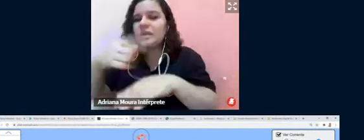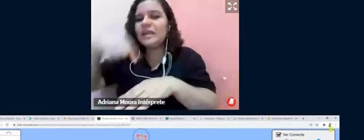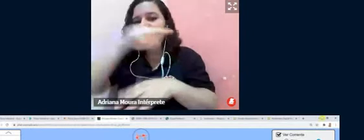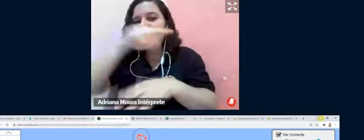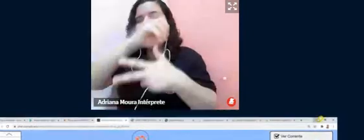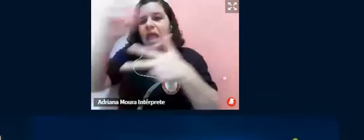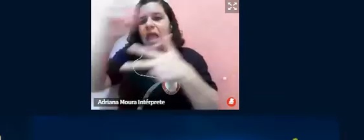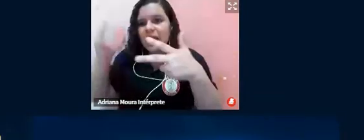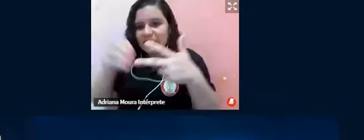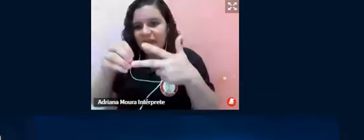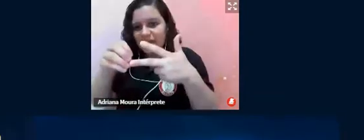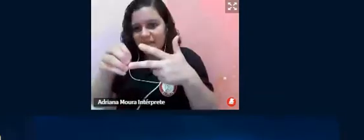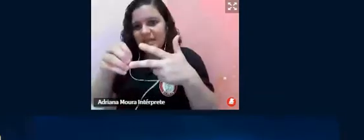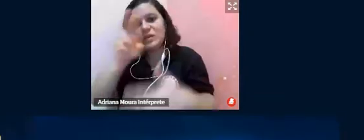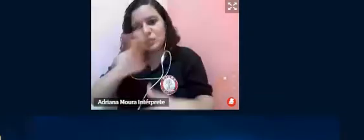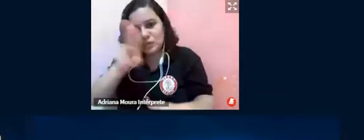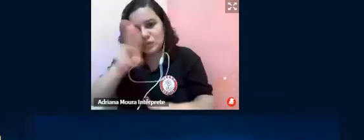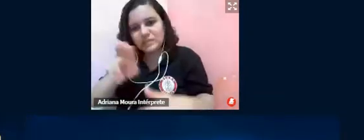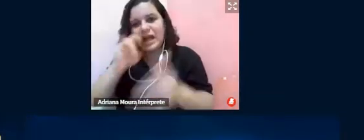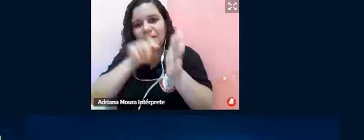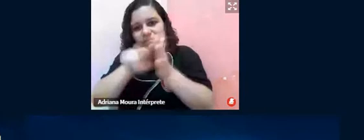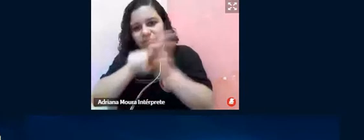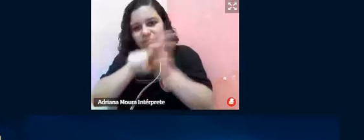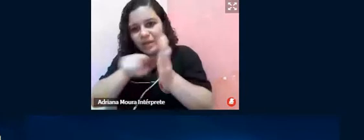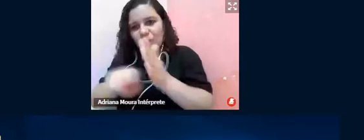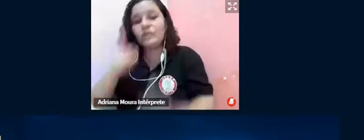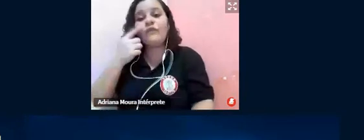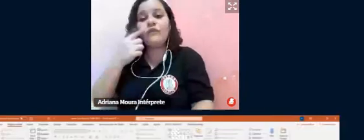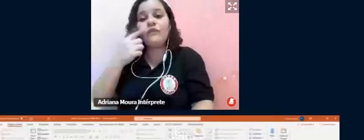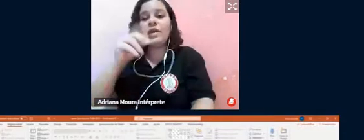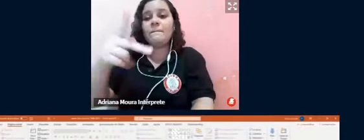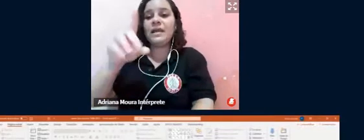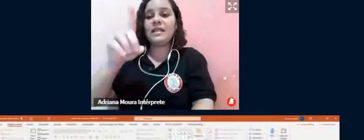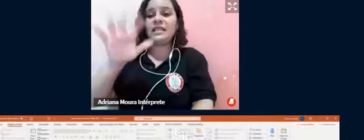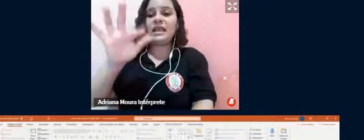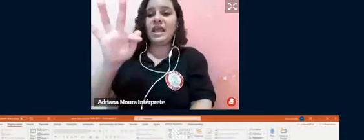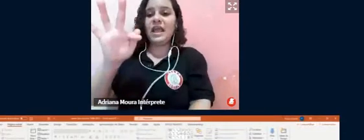deixa eu ver qual é o mais fácil que está aqui para abrir. Enem, acho que foi esse aqui que eu mandei pro